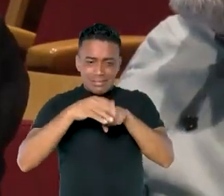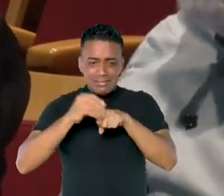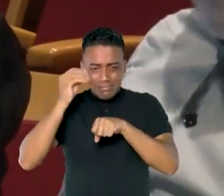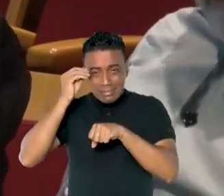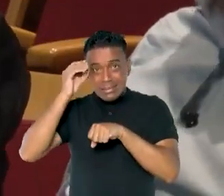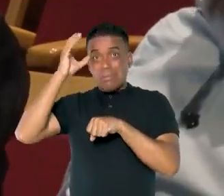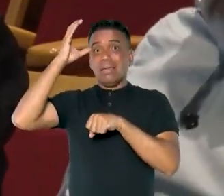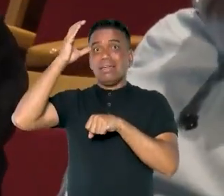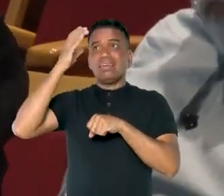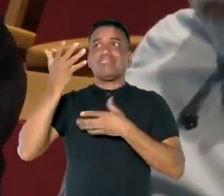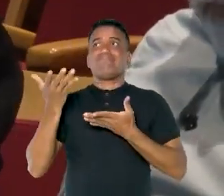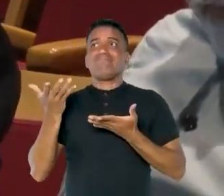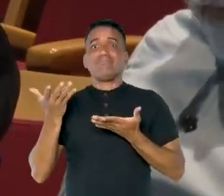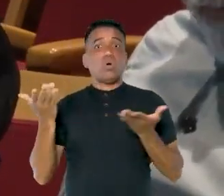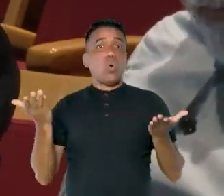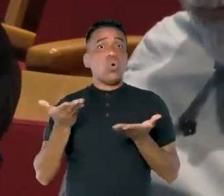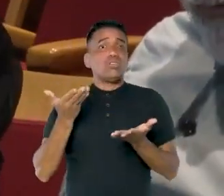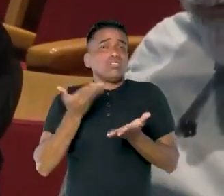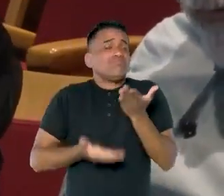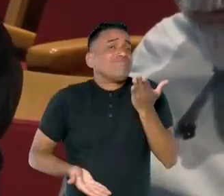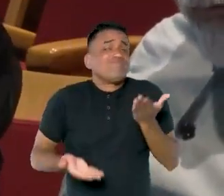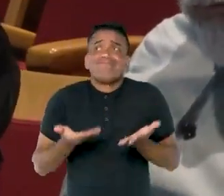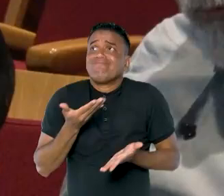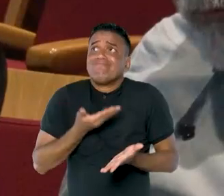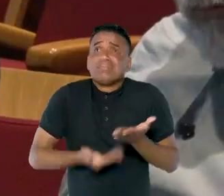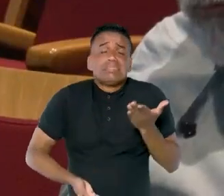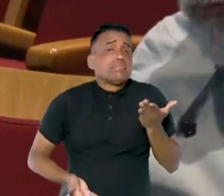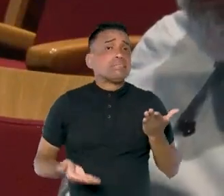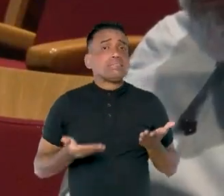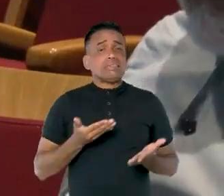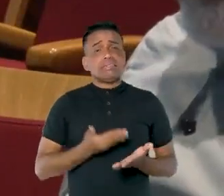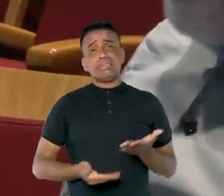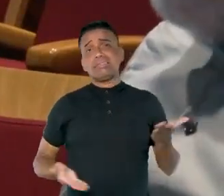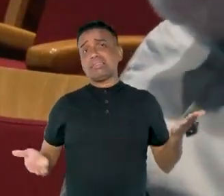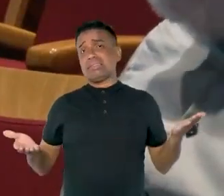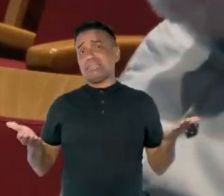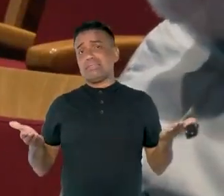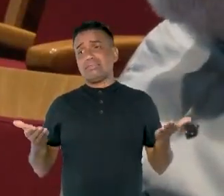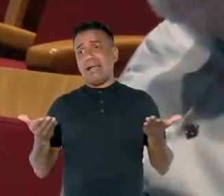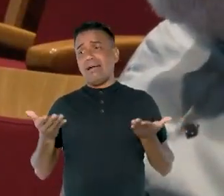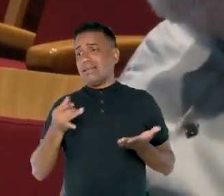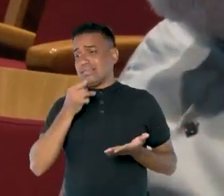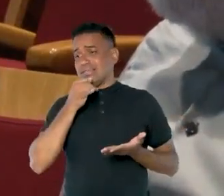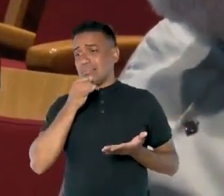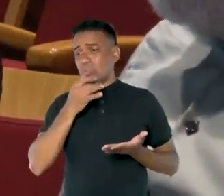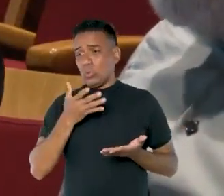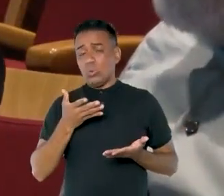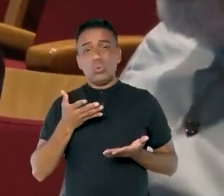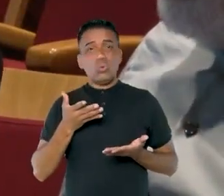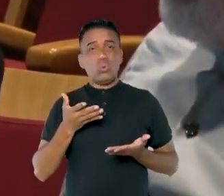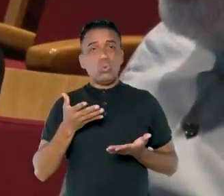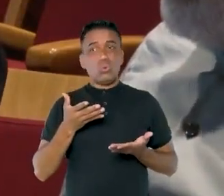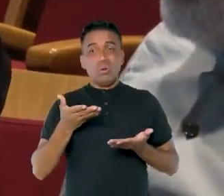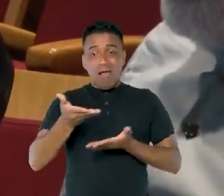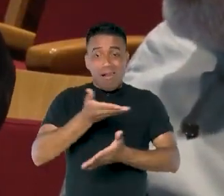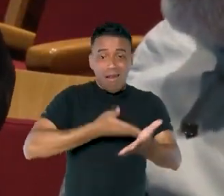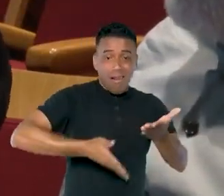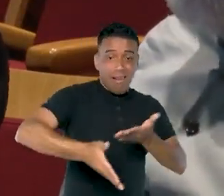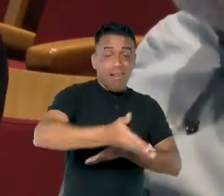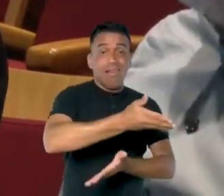dia, isso vem se perdendo de uma maneira impressionante. Está entrando muita areia nessa